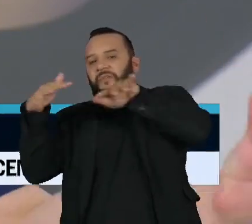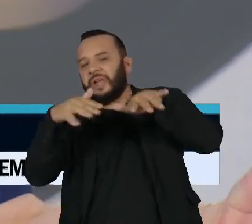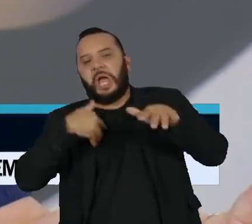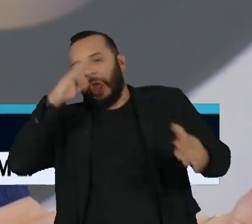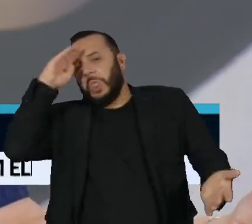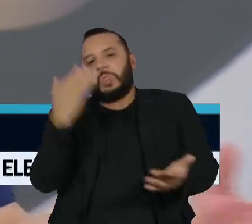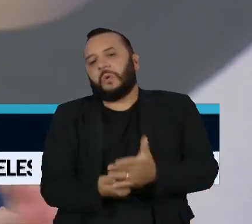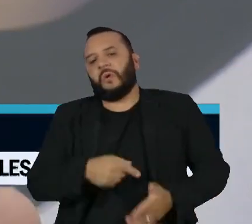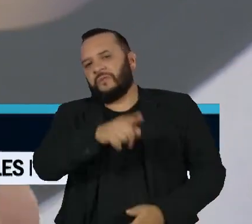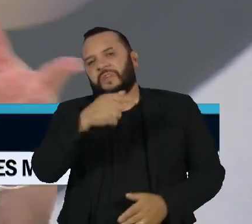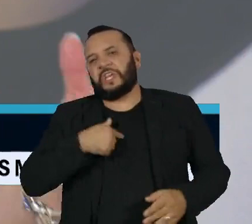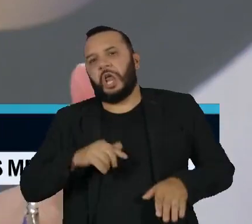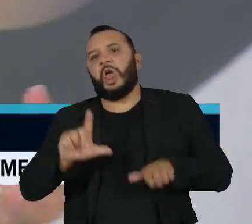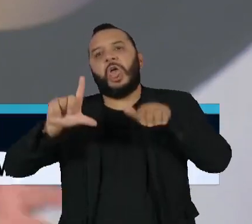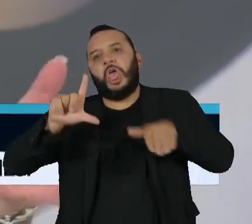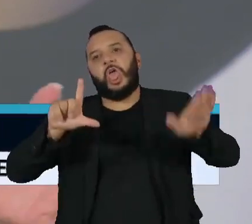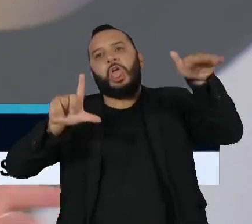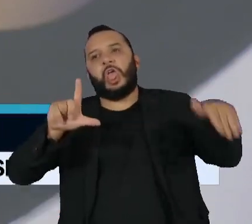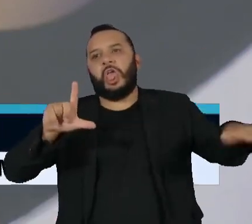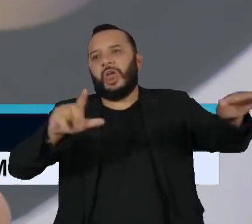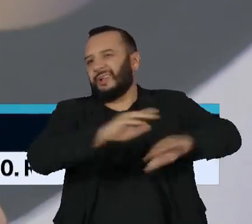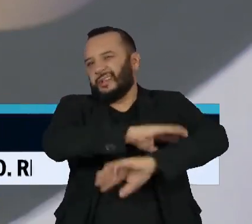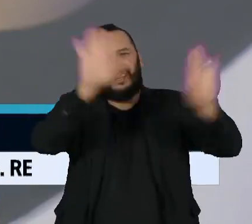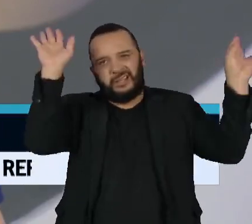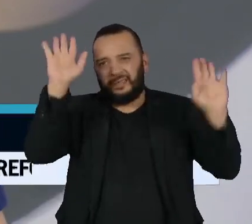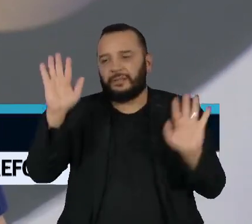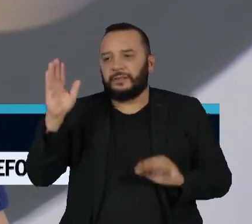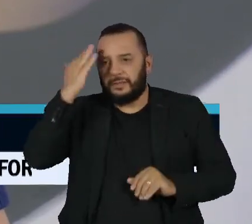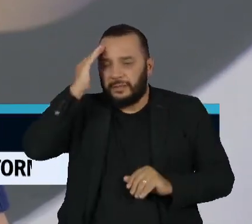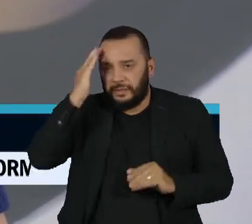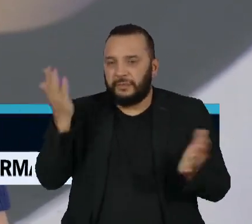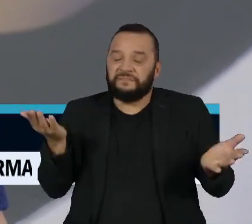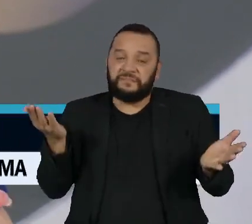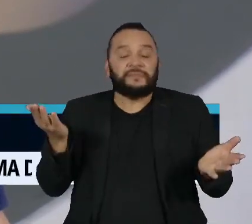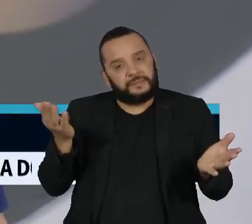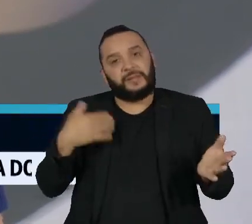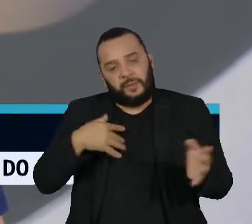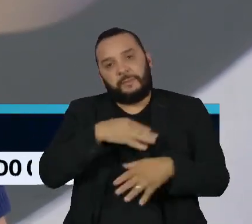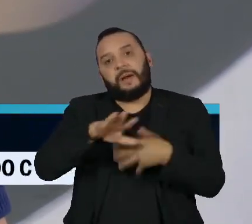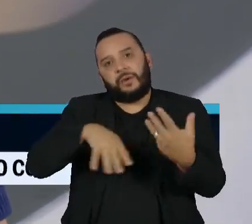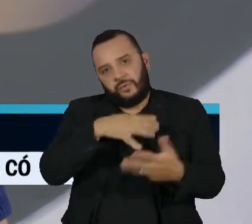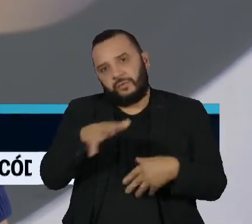as tais das expectativas, a gente tira o trem do trilho. Vai ser pior para o Brasil.